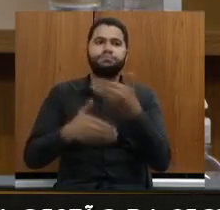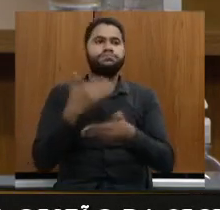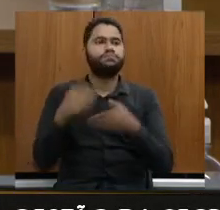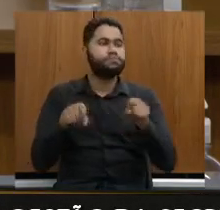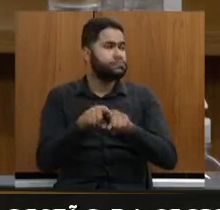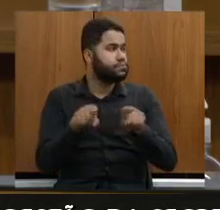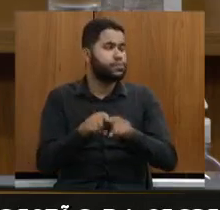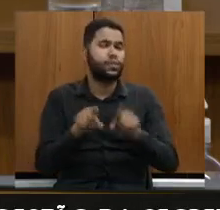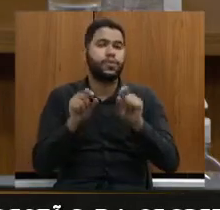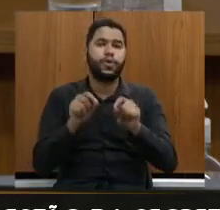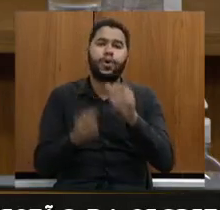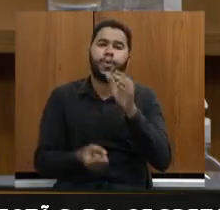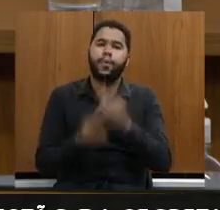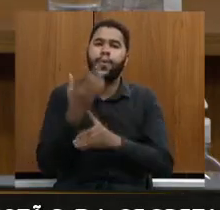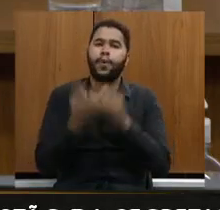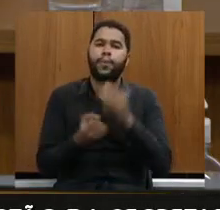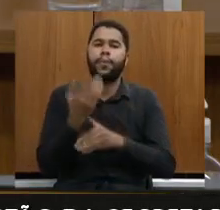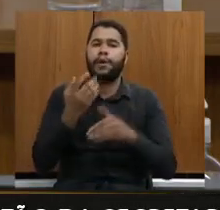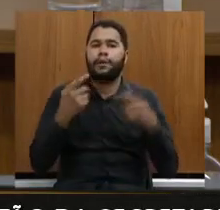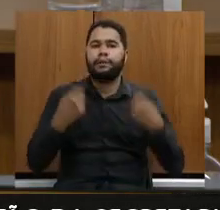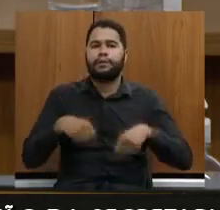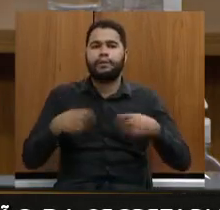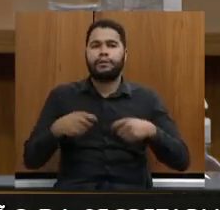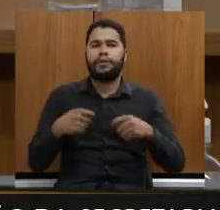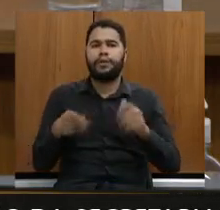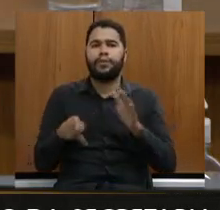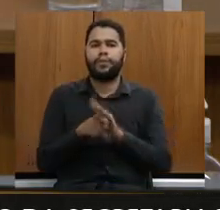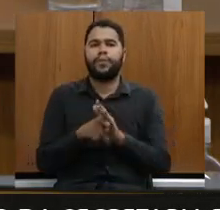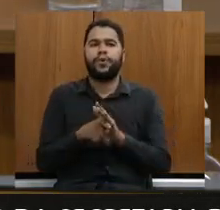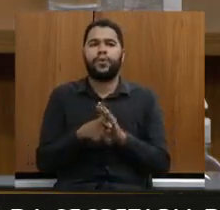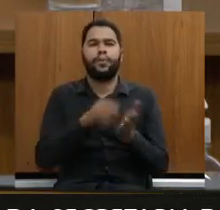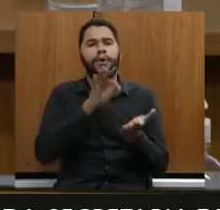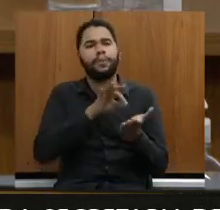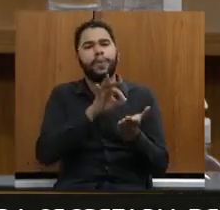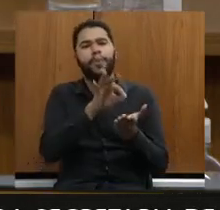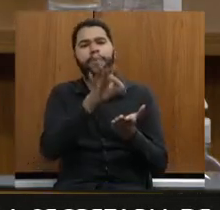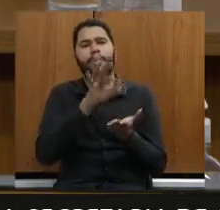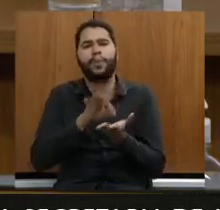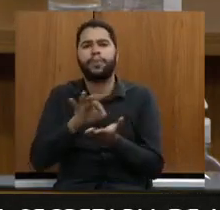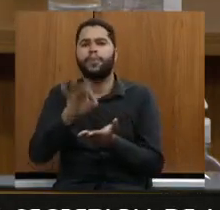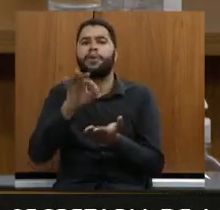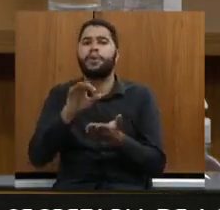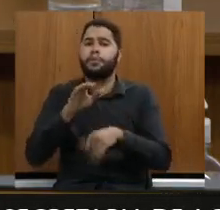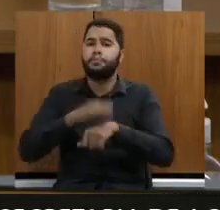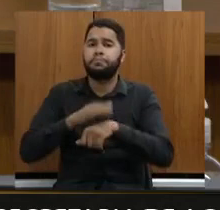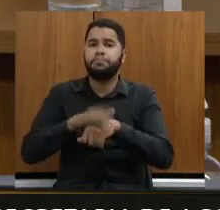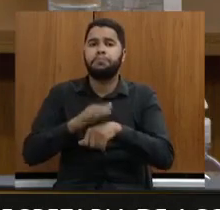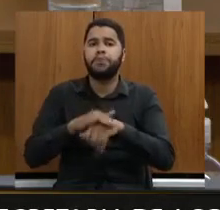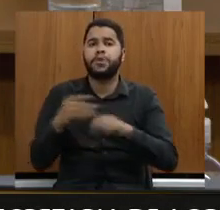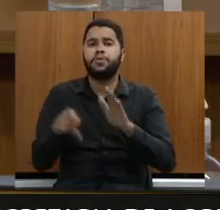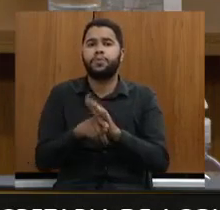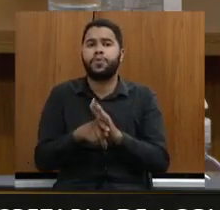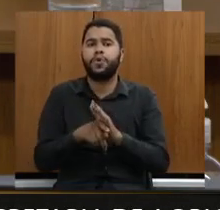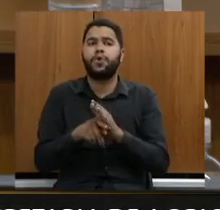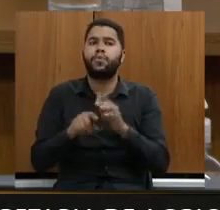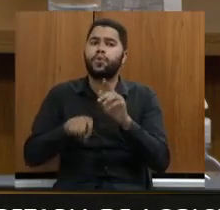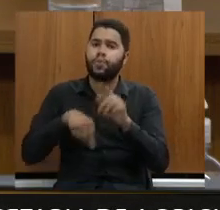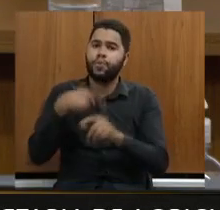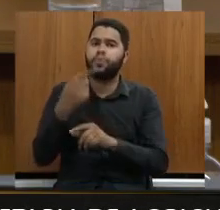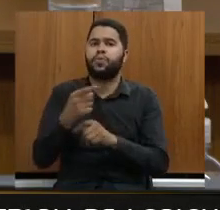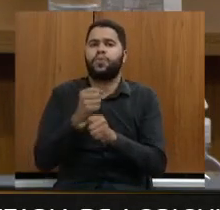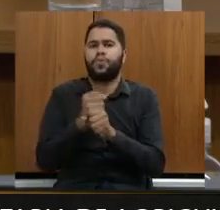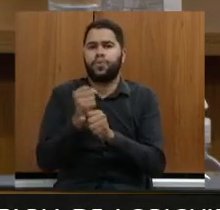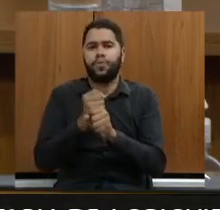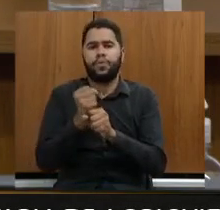silagem que ela tira do Produtor a necessidade da aquisição de sementes Por que que você acha trigo ele mesmo guarda sua semente para o próximo